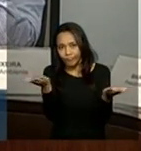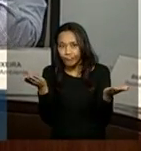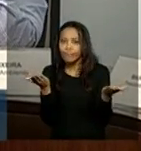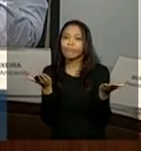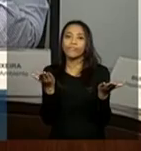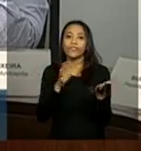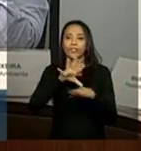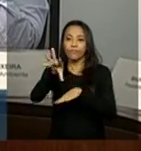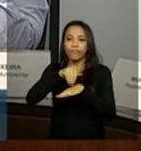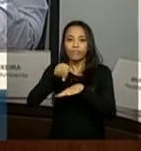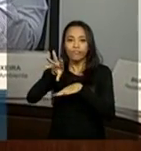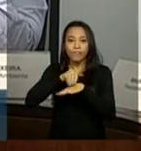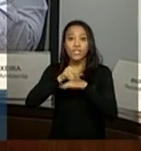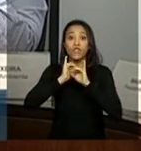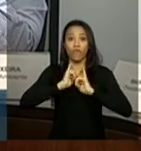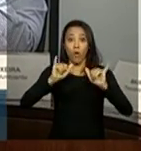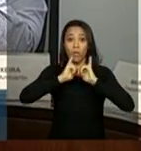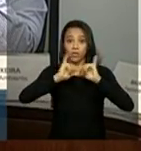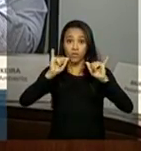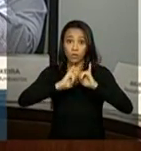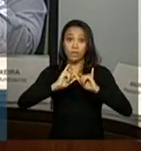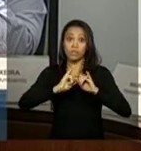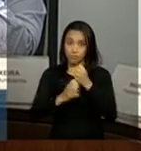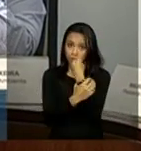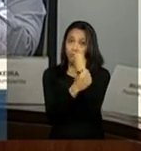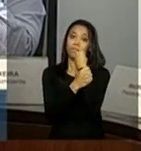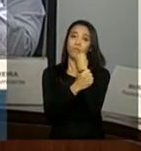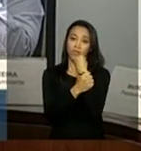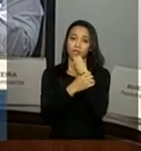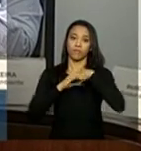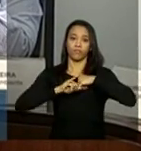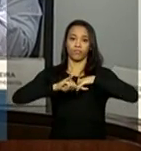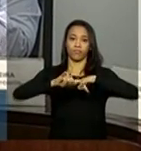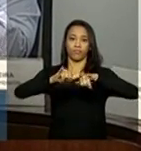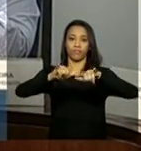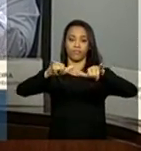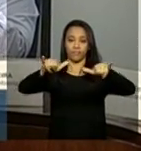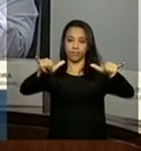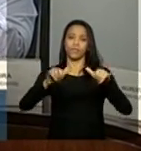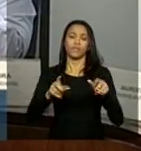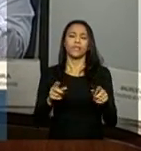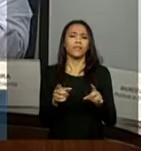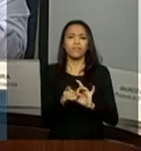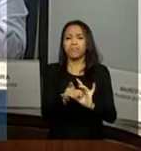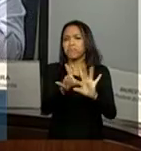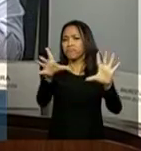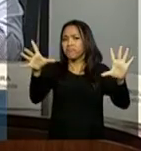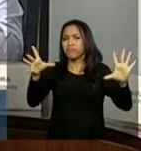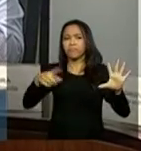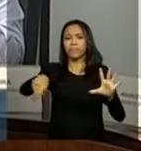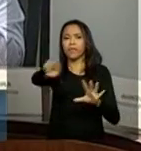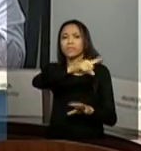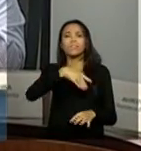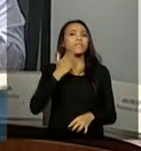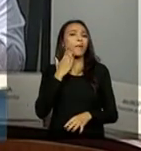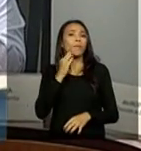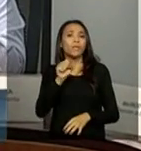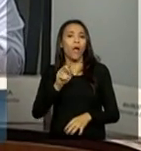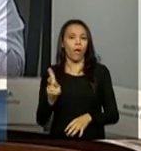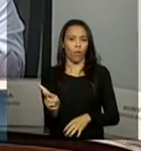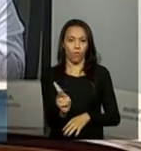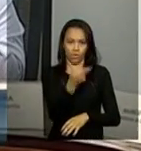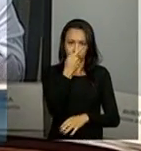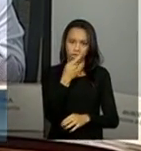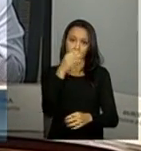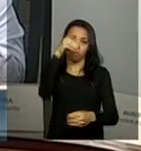as informações as mais confiáveis e as mais disponíveis possível para informar o conjunto da sociedade tudo